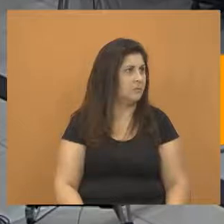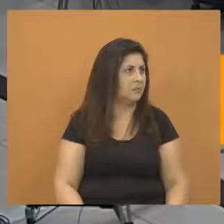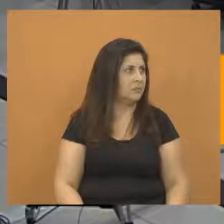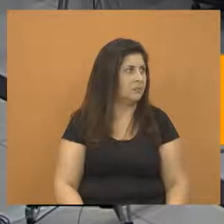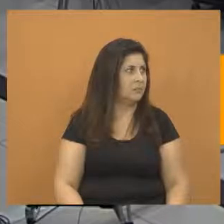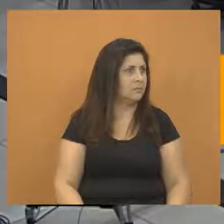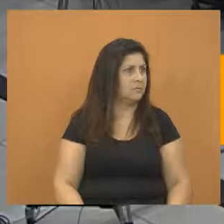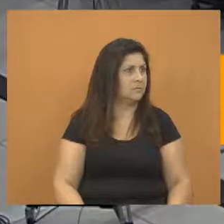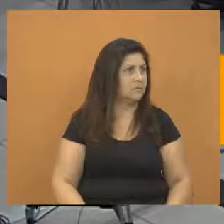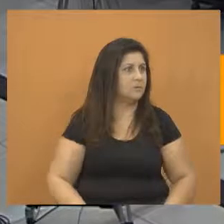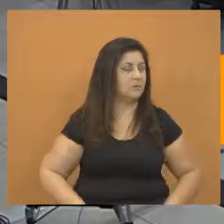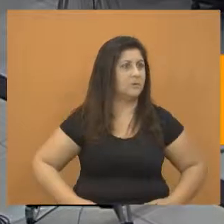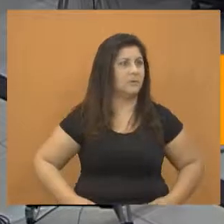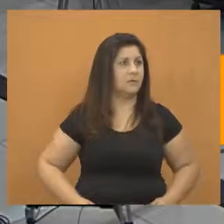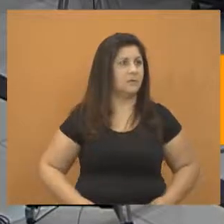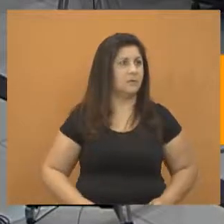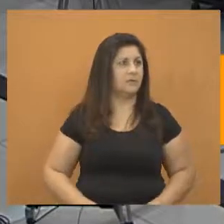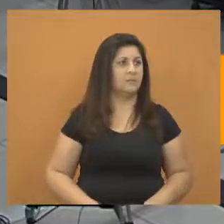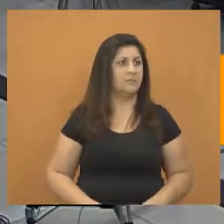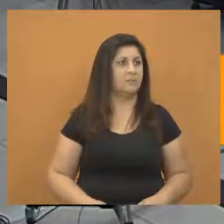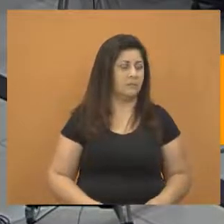Projeto continua em discussão.